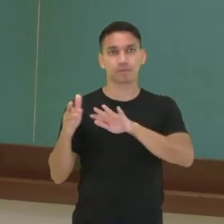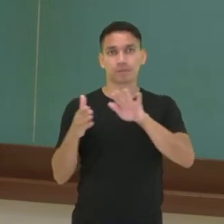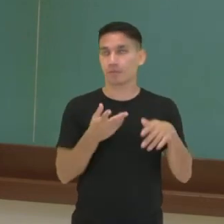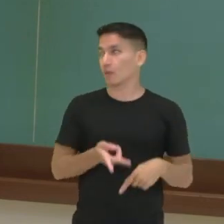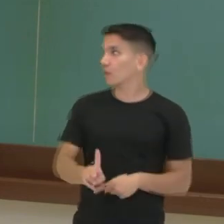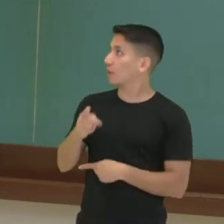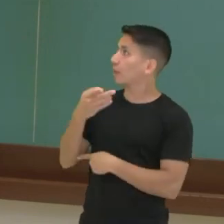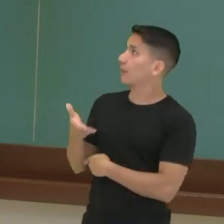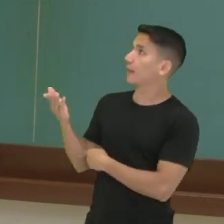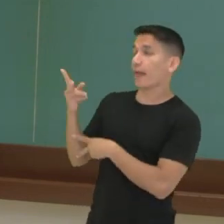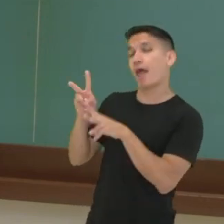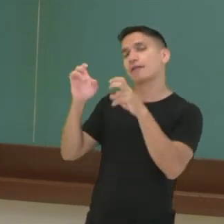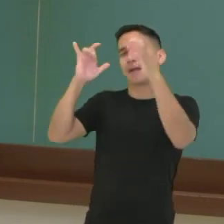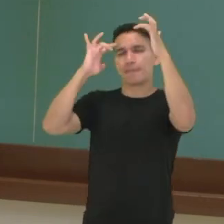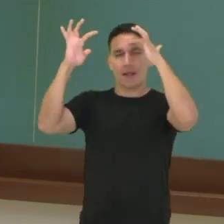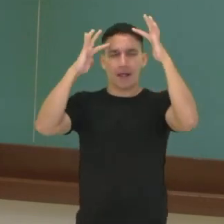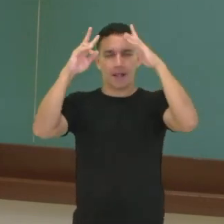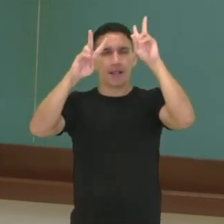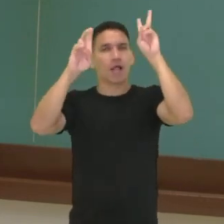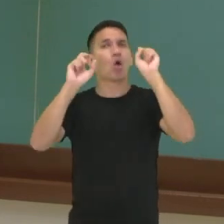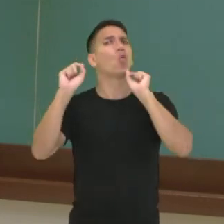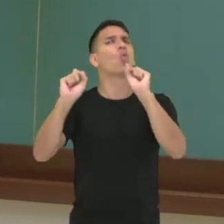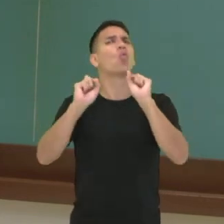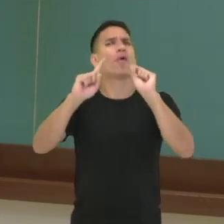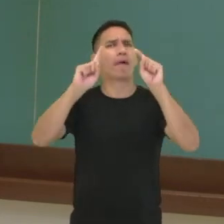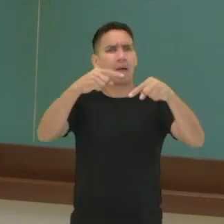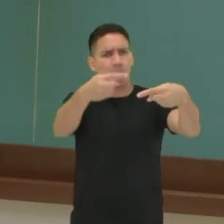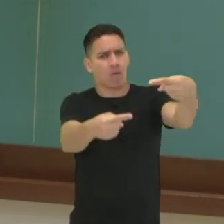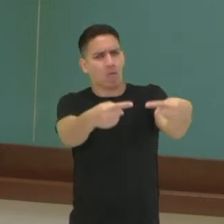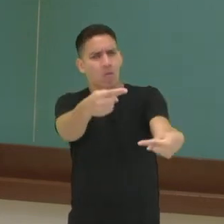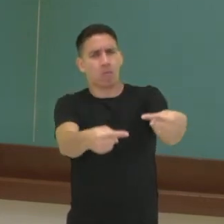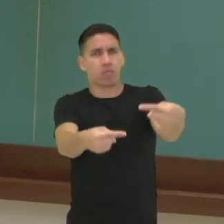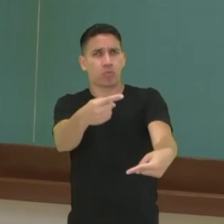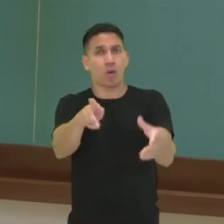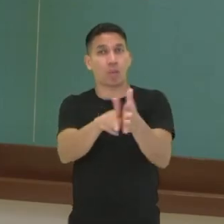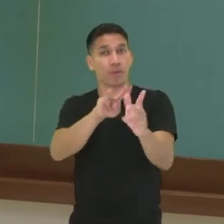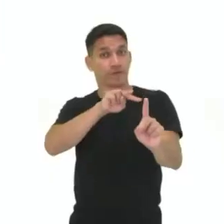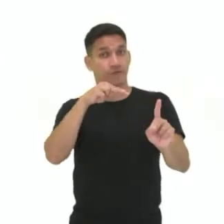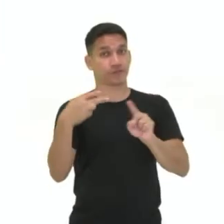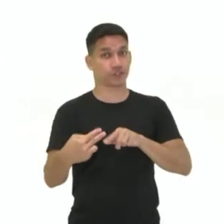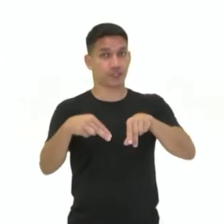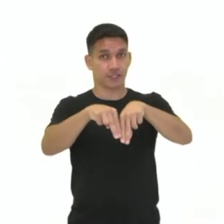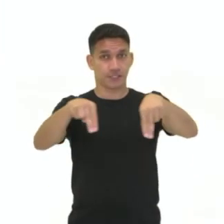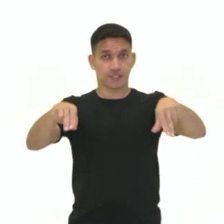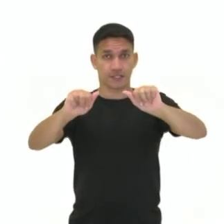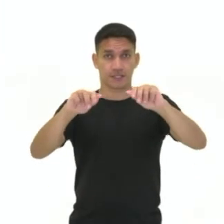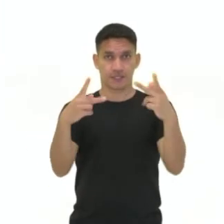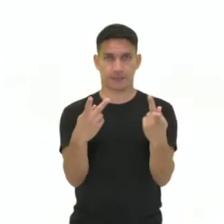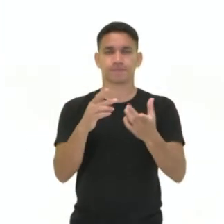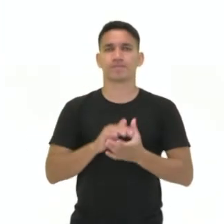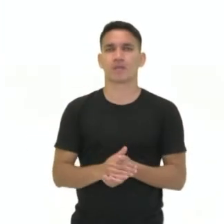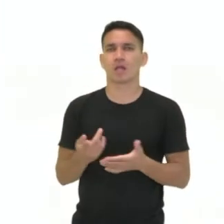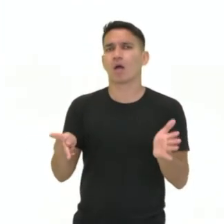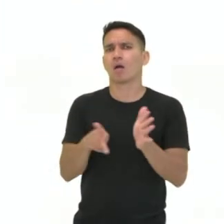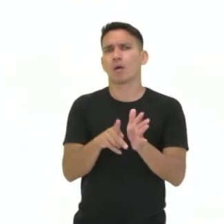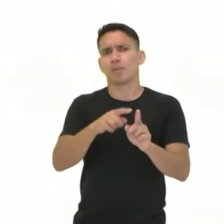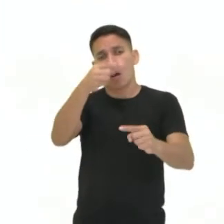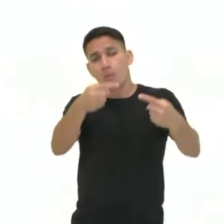continuar aqui então pensando o que é a política para Hannah Arendt. A política baseia-se